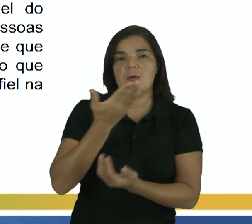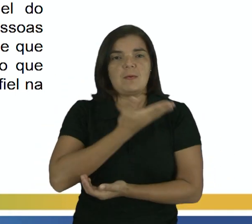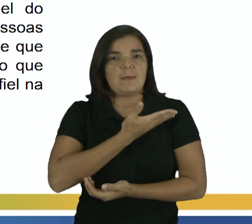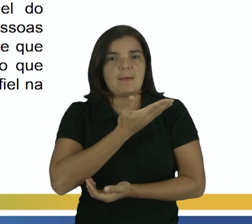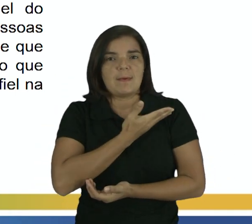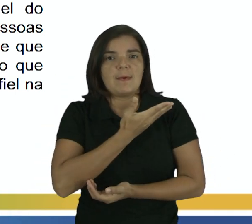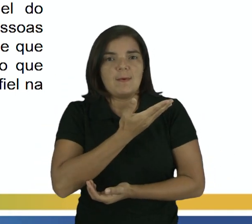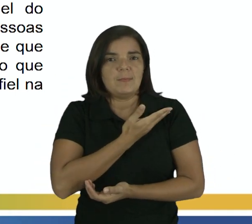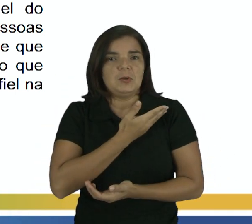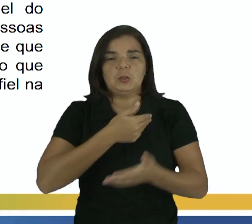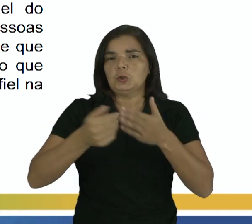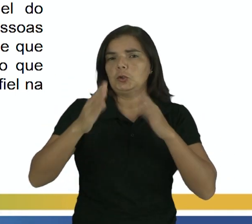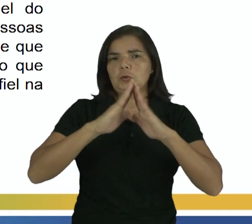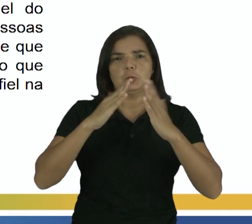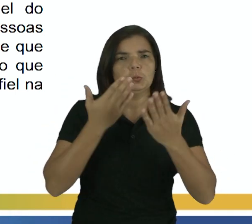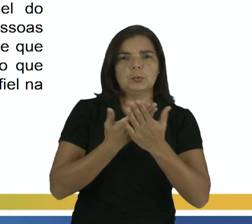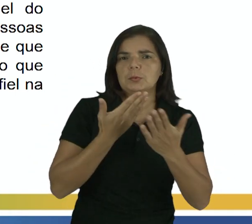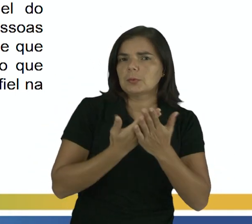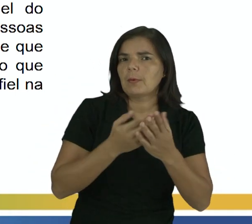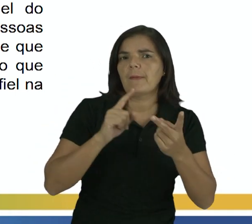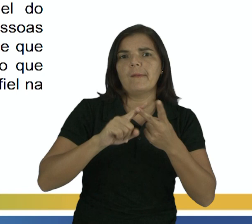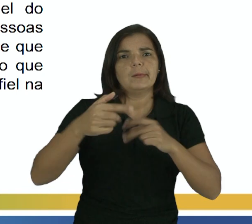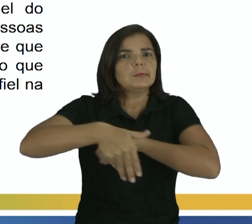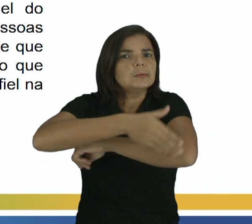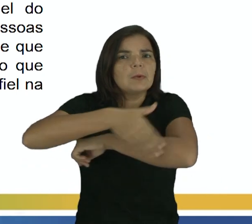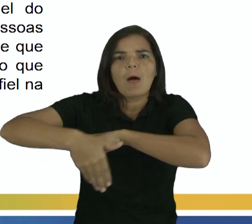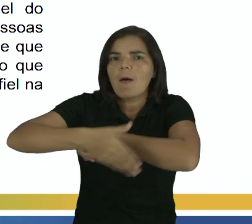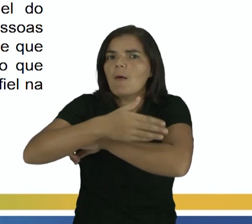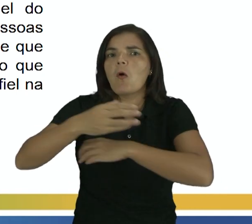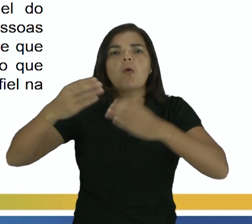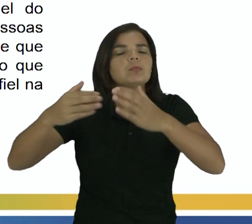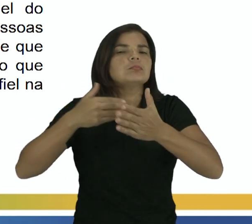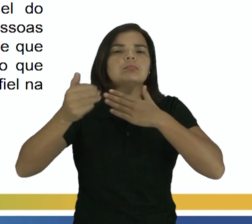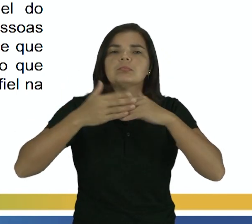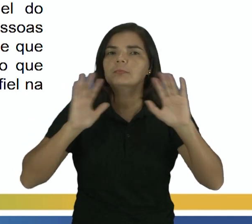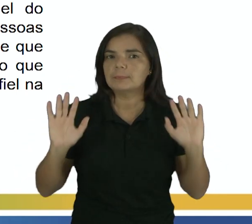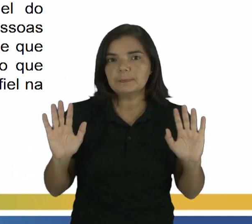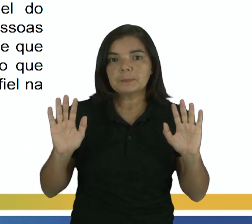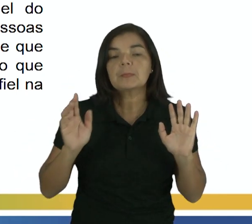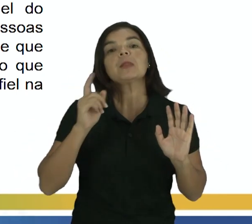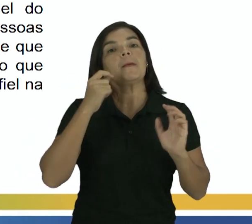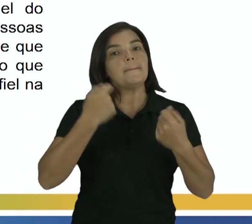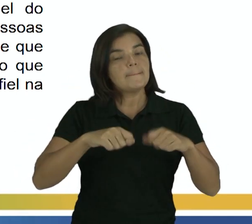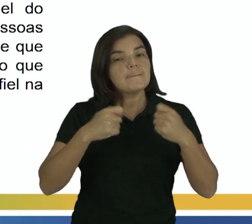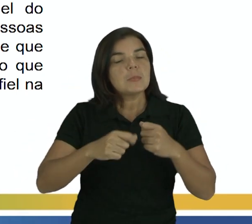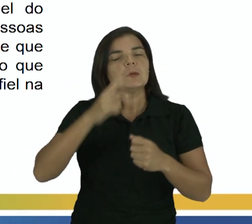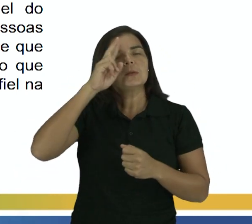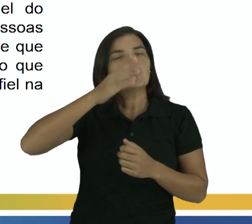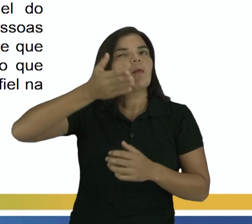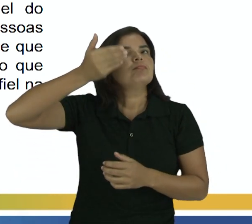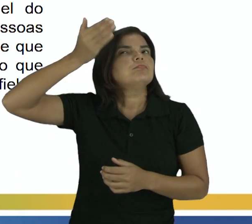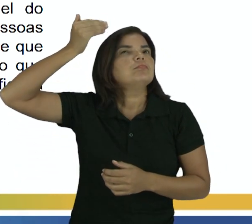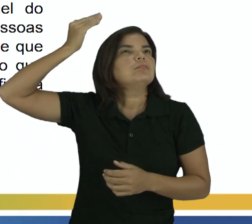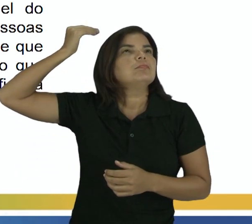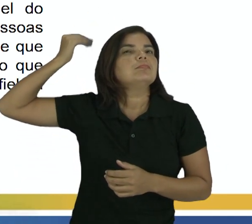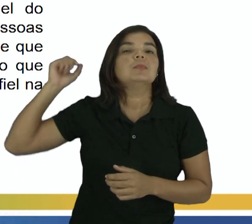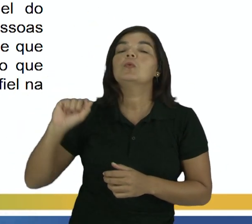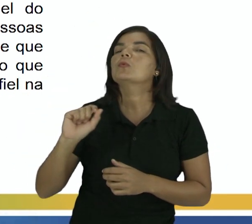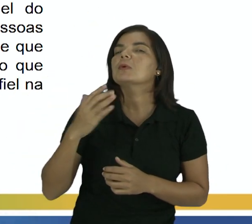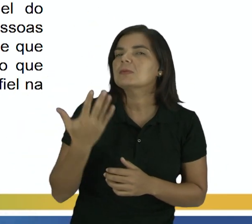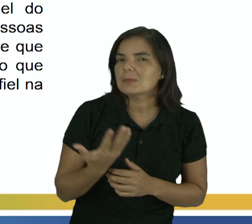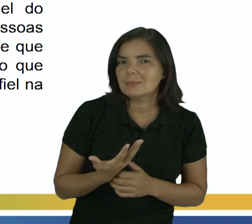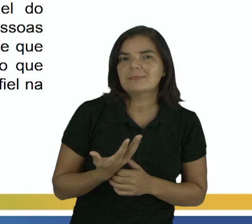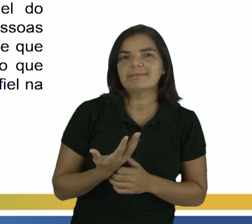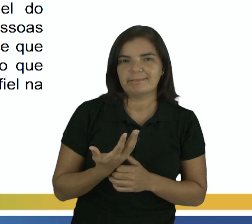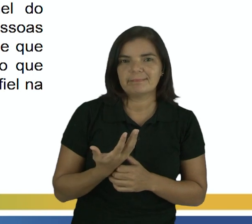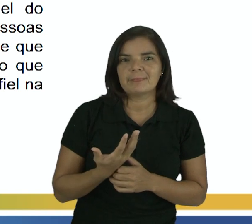colegas, sejam de escola, sejam da rua, do seu bairro, não importa. Você vai precisar embarcar no túnel do tempo. O que isso quer